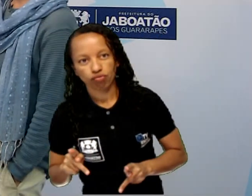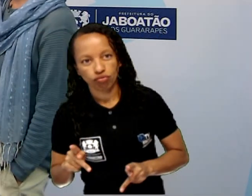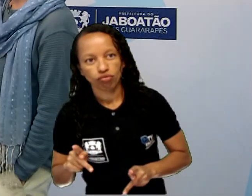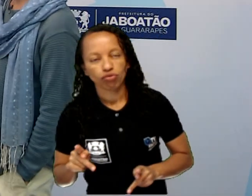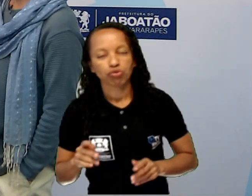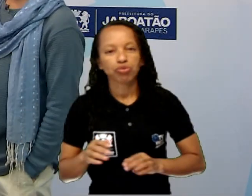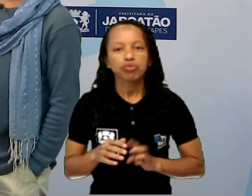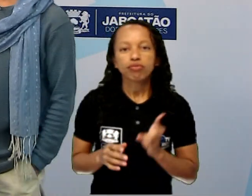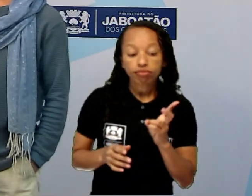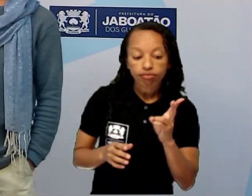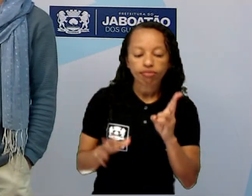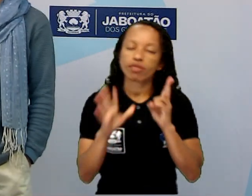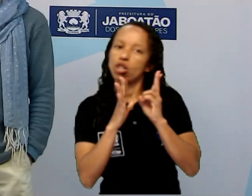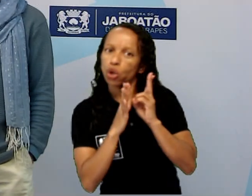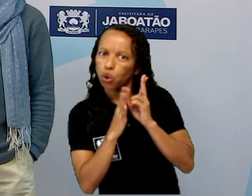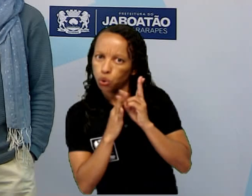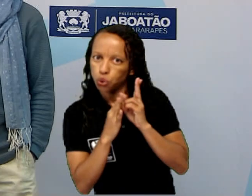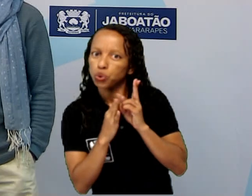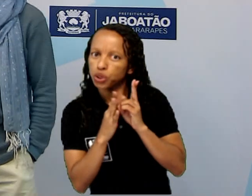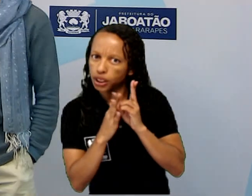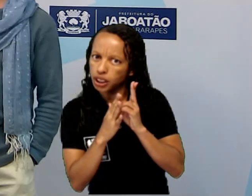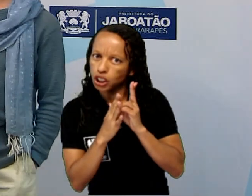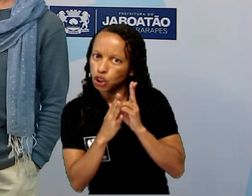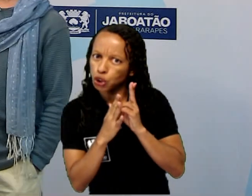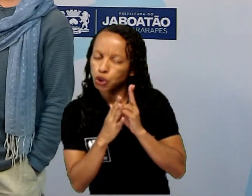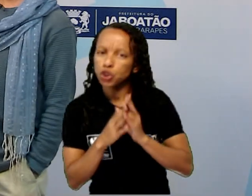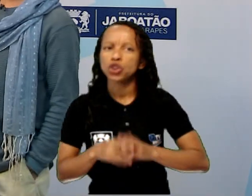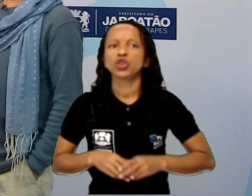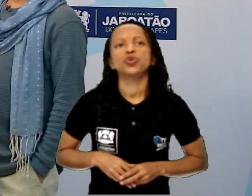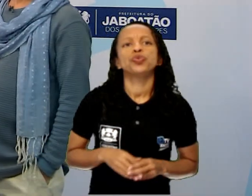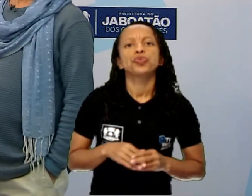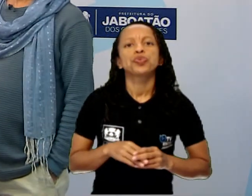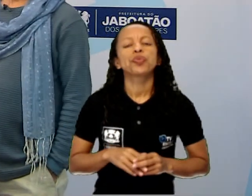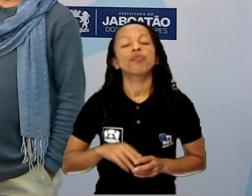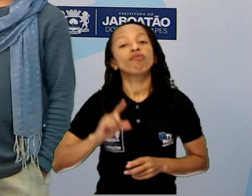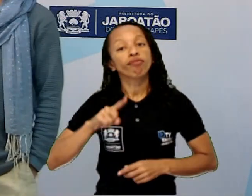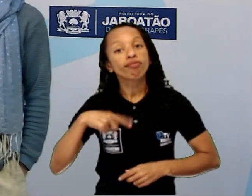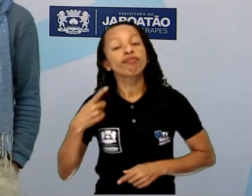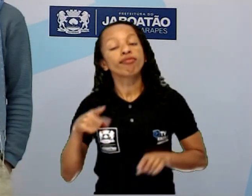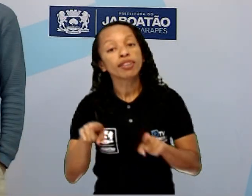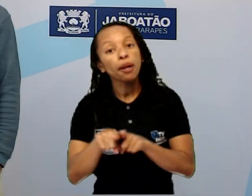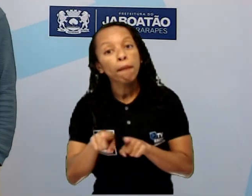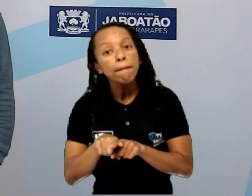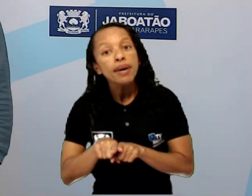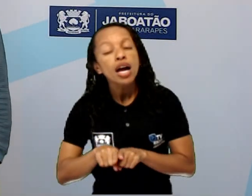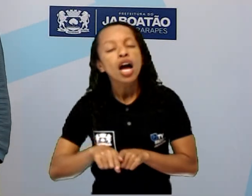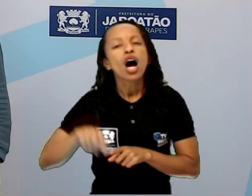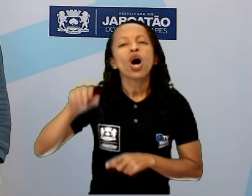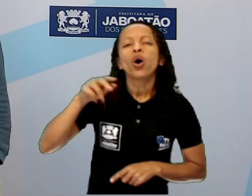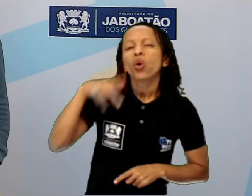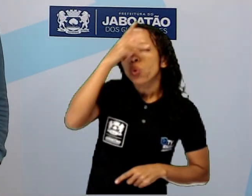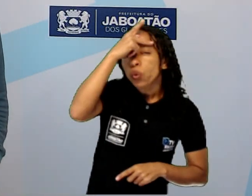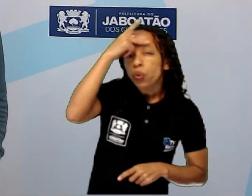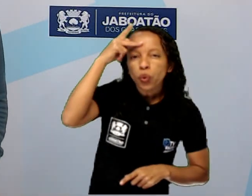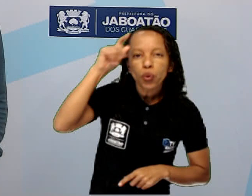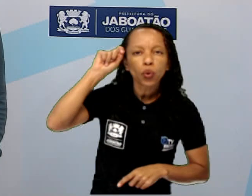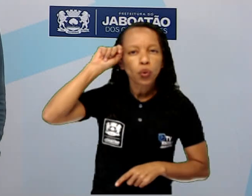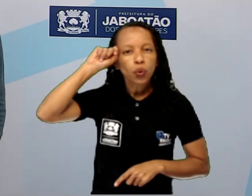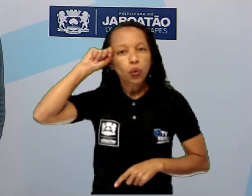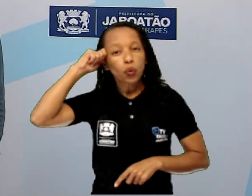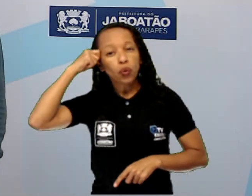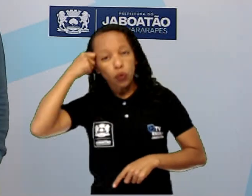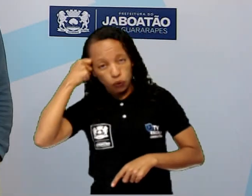os indígenas, que eram os donos da terra, né? E depois os africanos, que foram trazidos como mão de